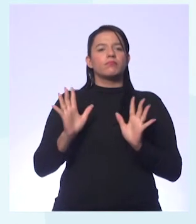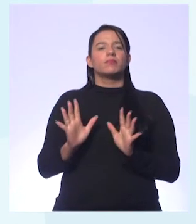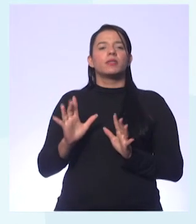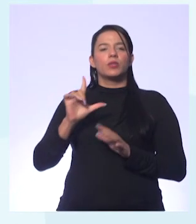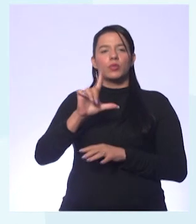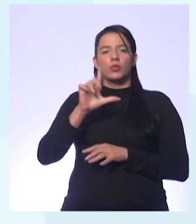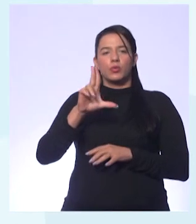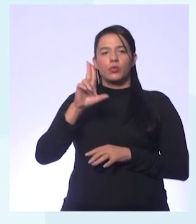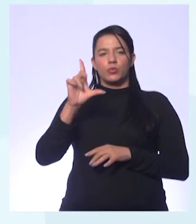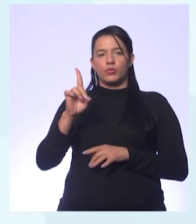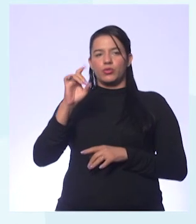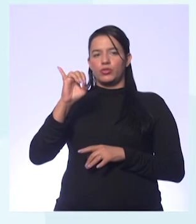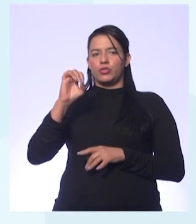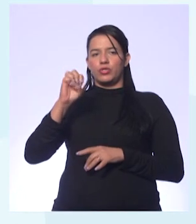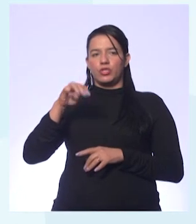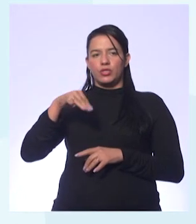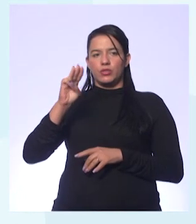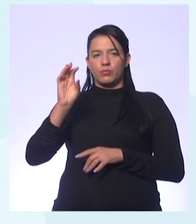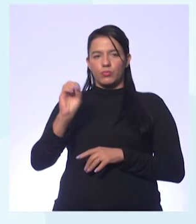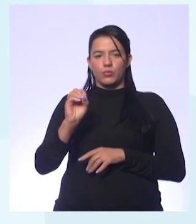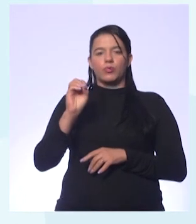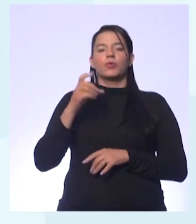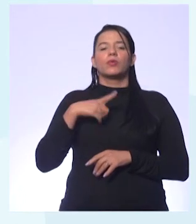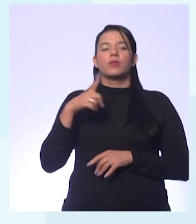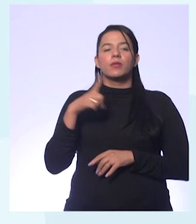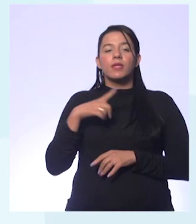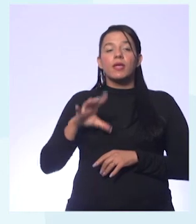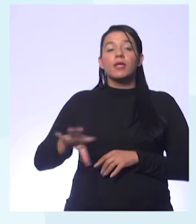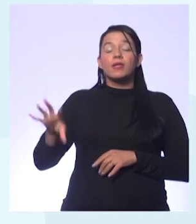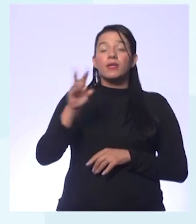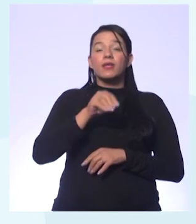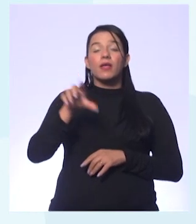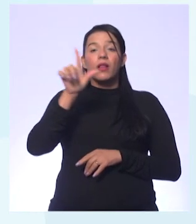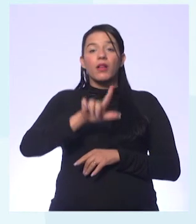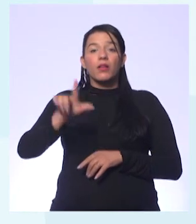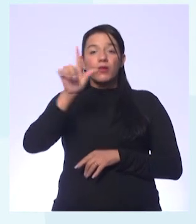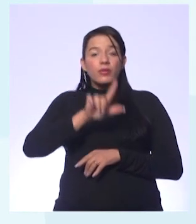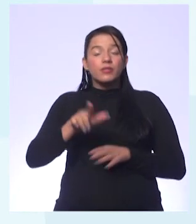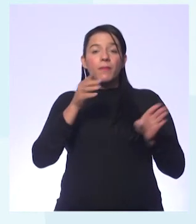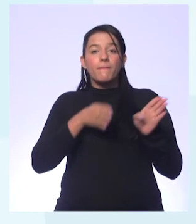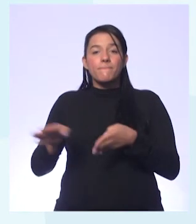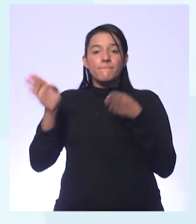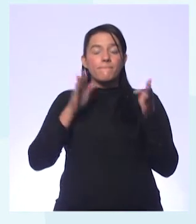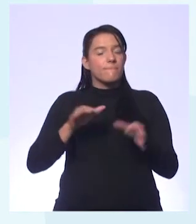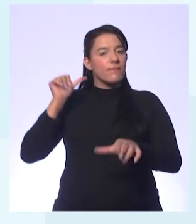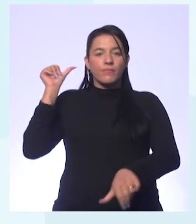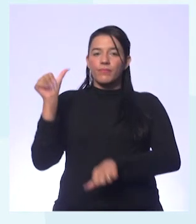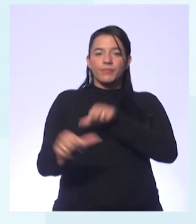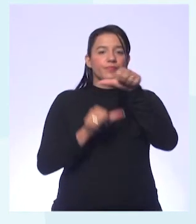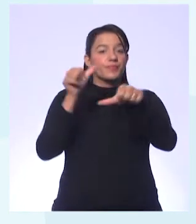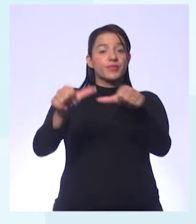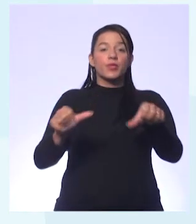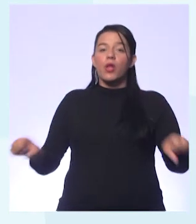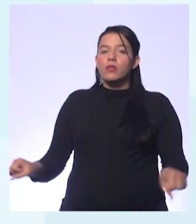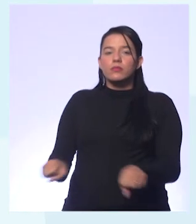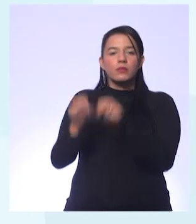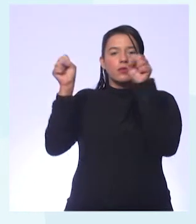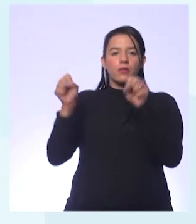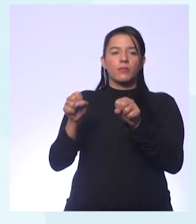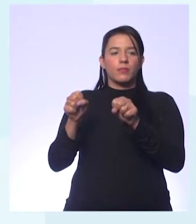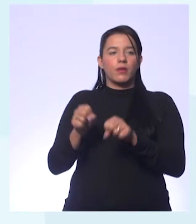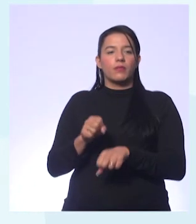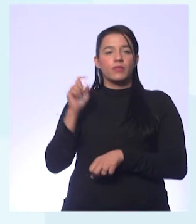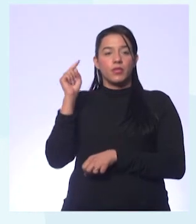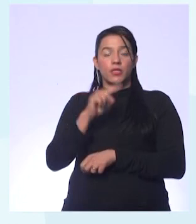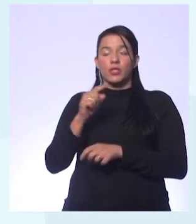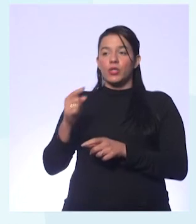máquina, ela não é todo o sistema, né? A lógica de produção foi alterada. Então, eles quebravam a máquina, o burguês, que era o